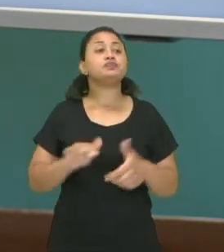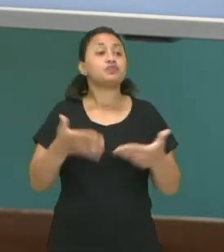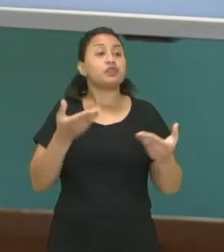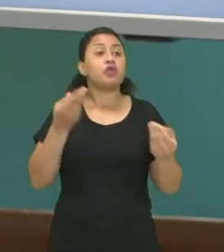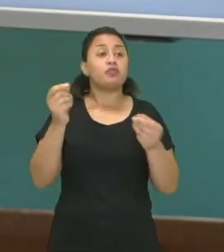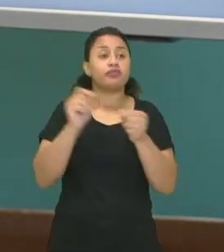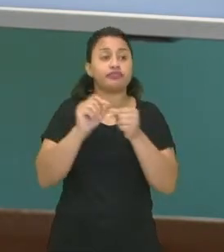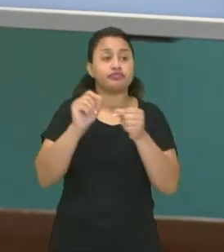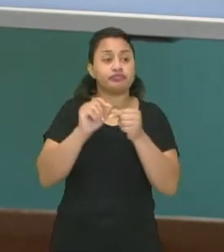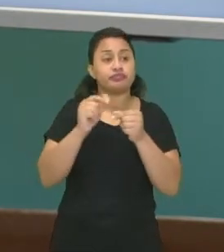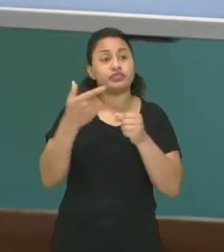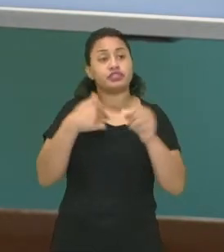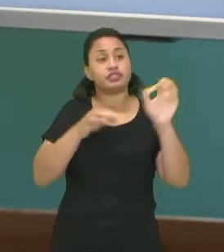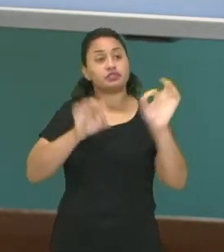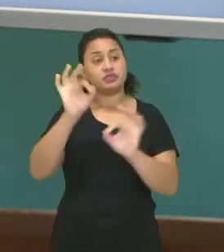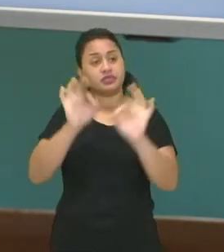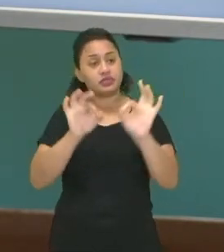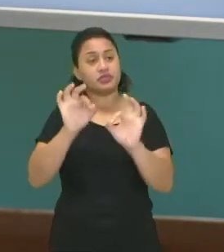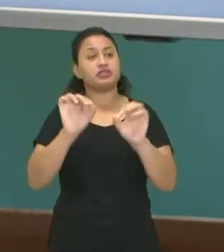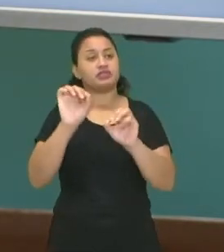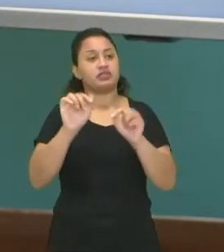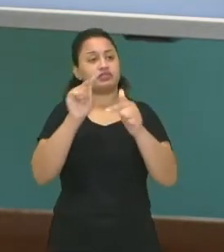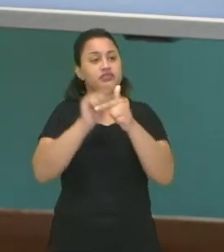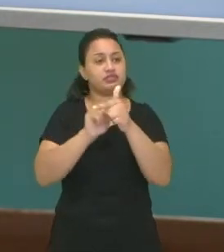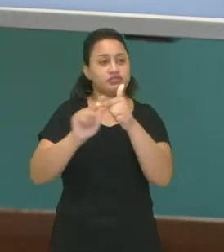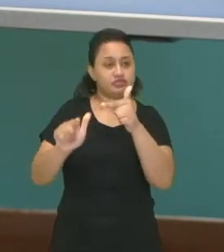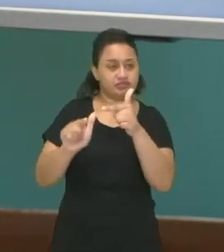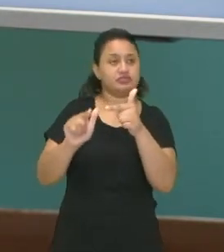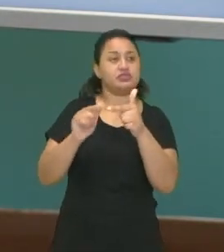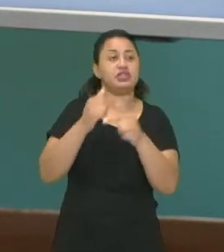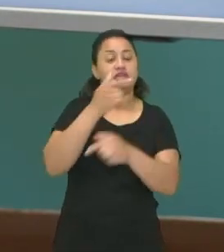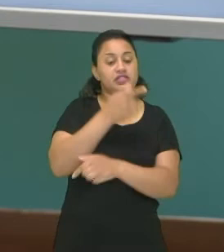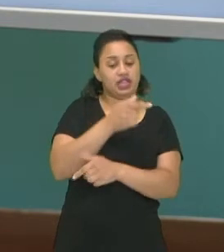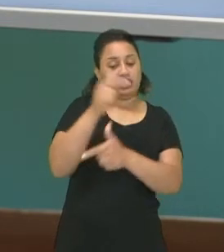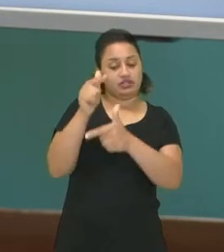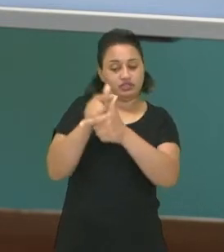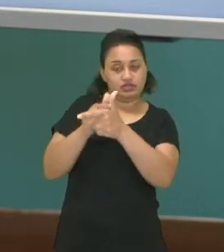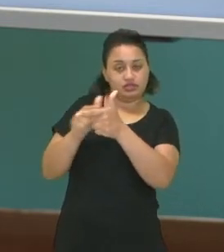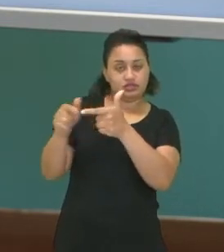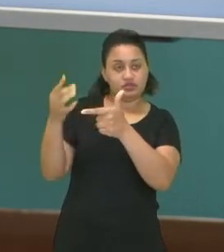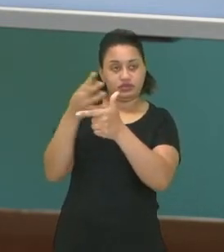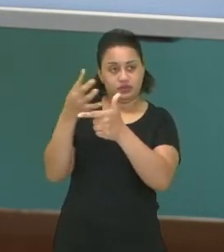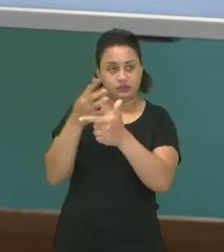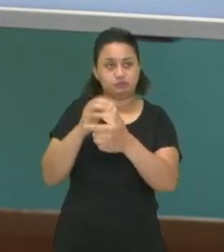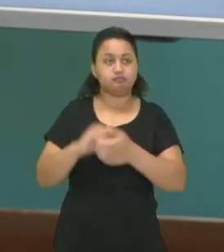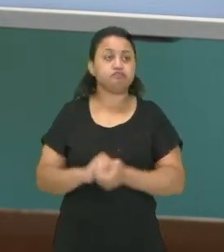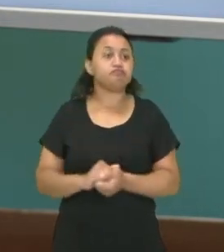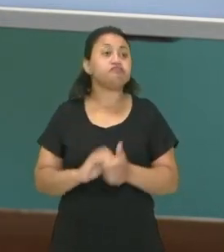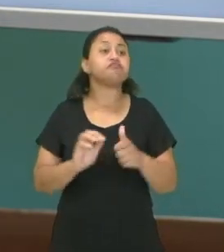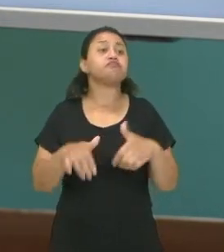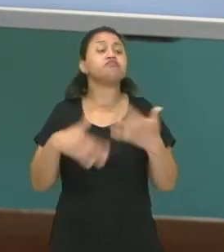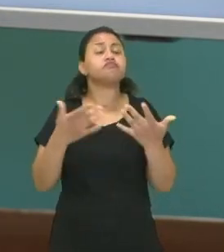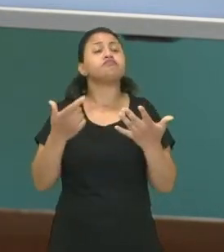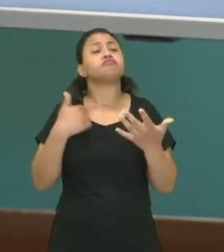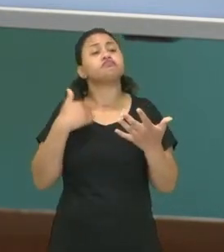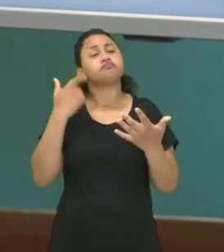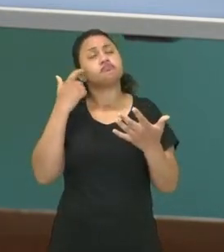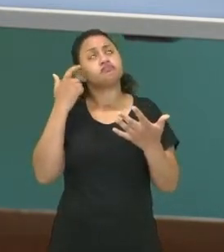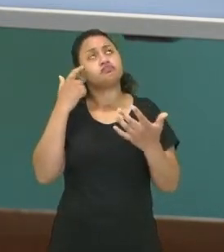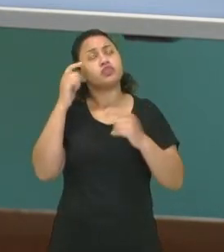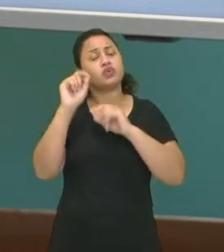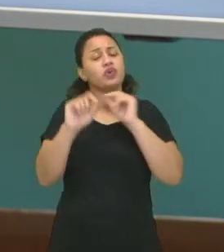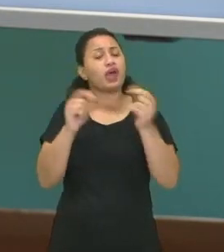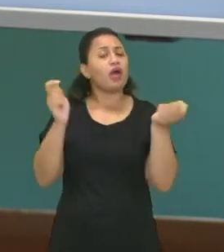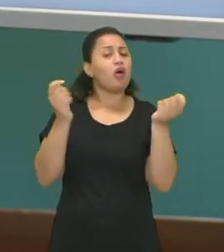fazer isso, a gente tem que montar aquela continha lá de divisão, né? 7 divididos por 4. Tá? Aí, olha lá, né? Como que a gente